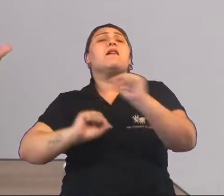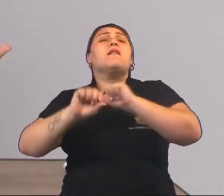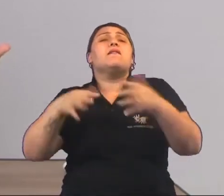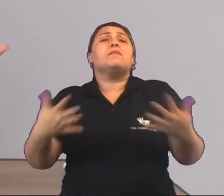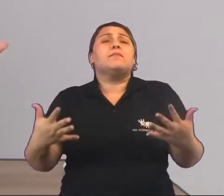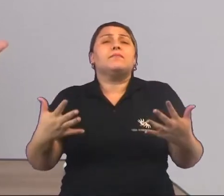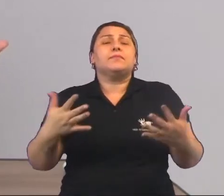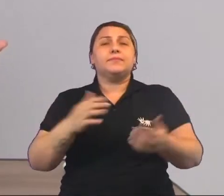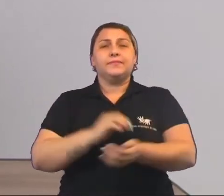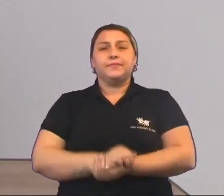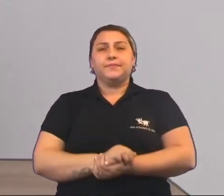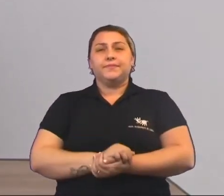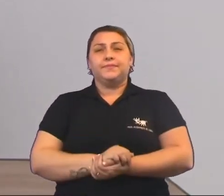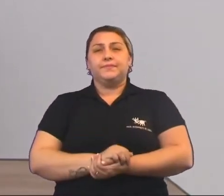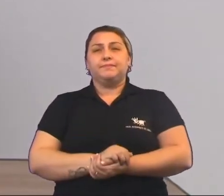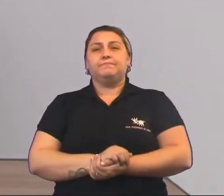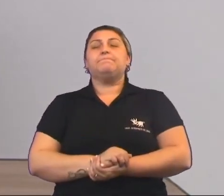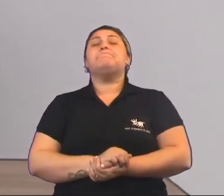quê?